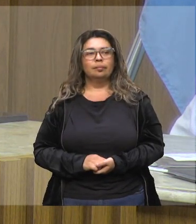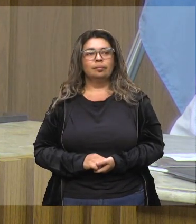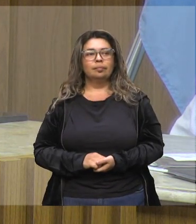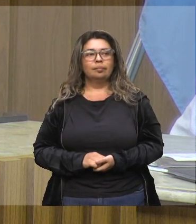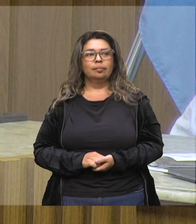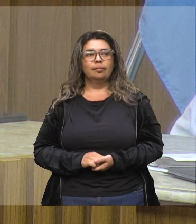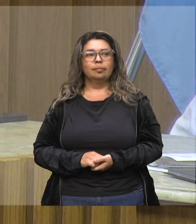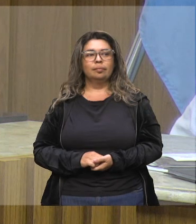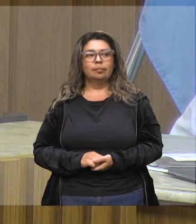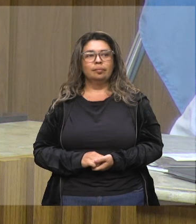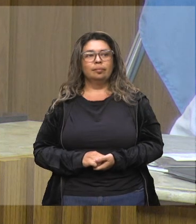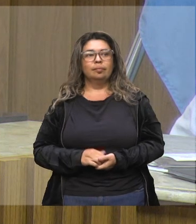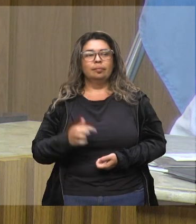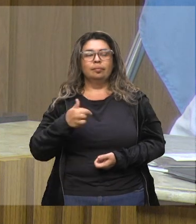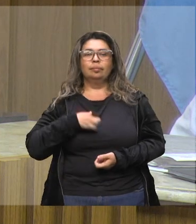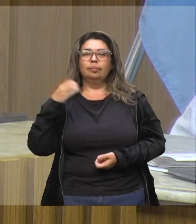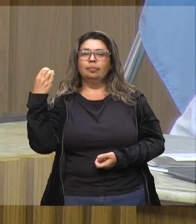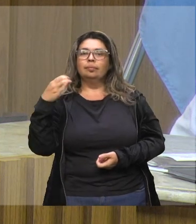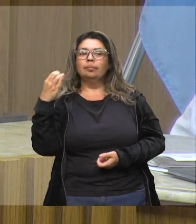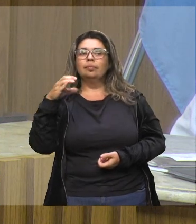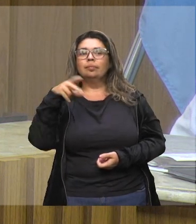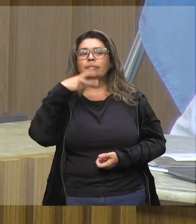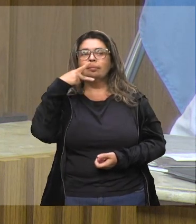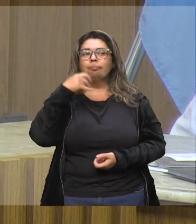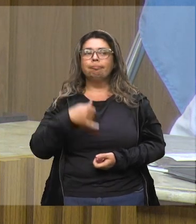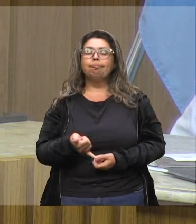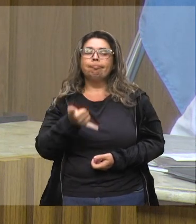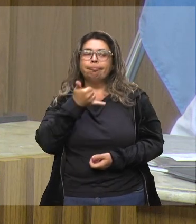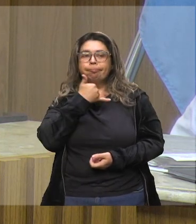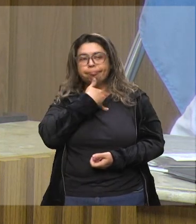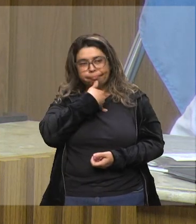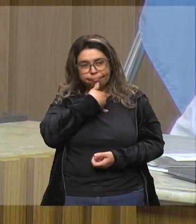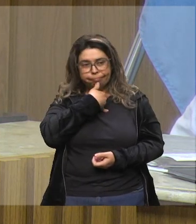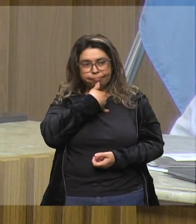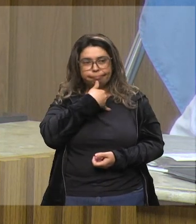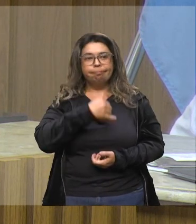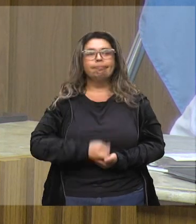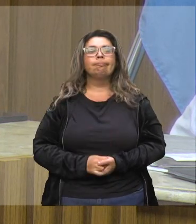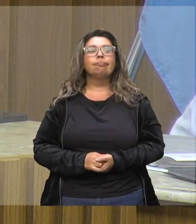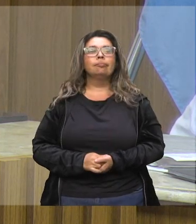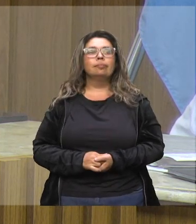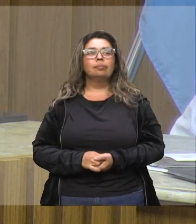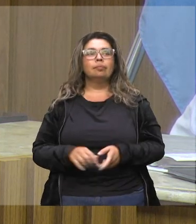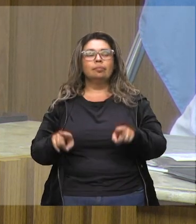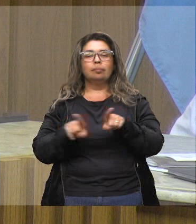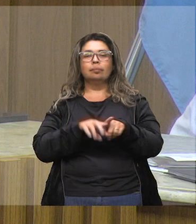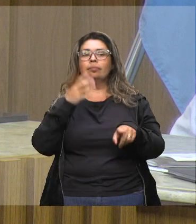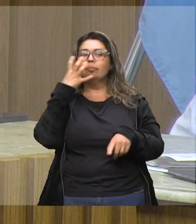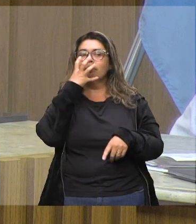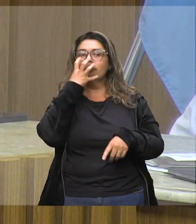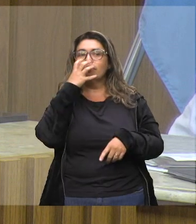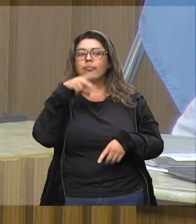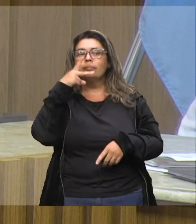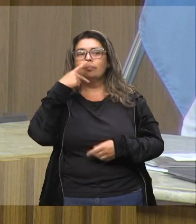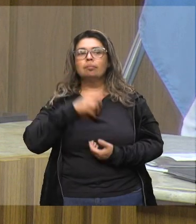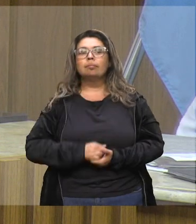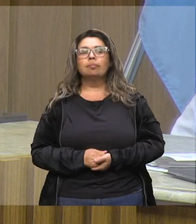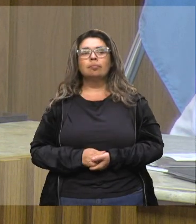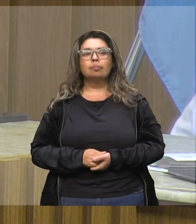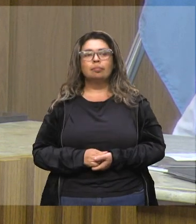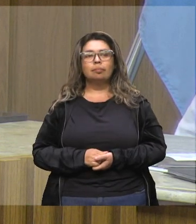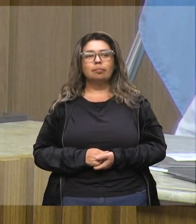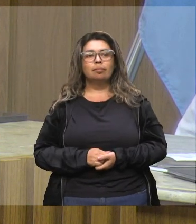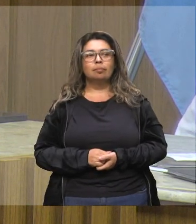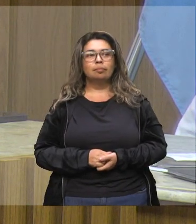Eu queria deixar registrado aqui o meu pesar, como o vereador Alexandre mencionou aqui também,